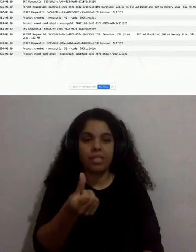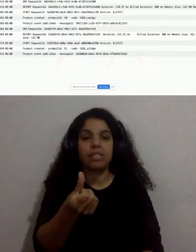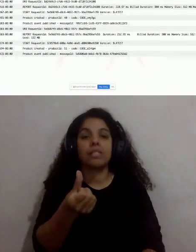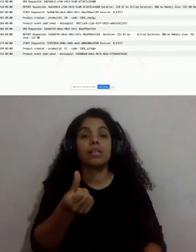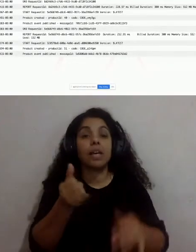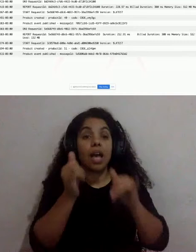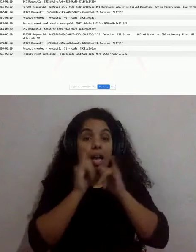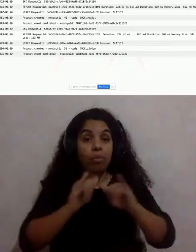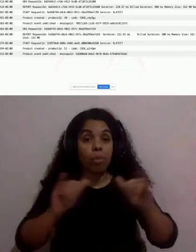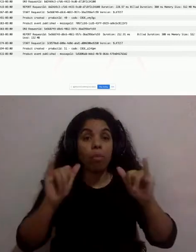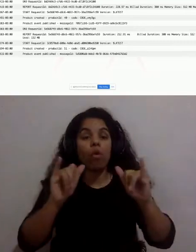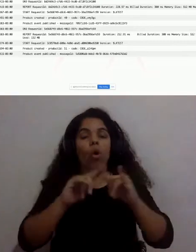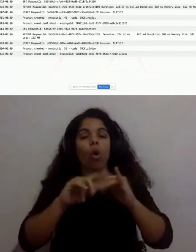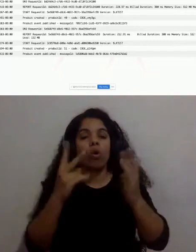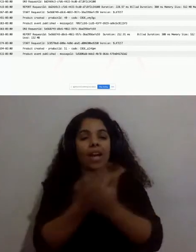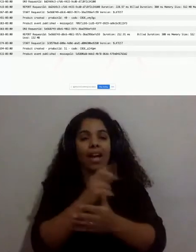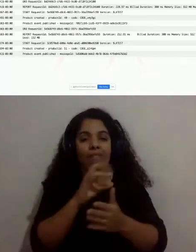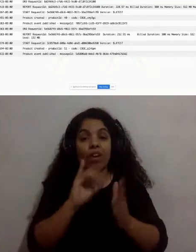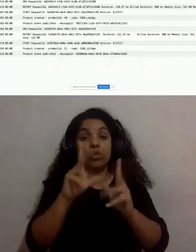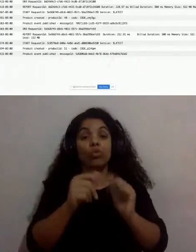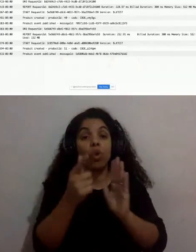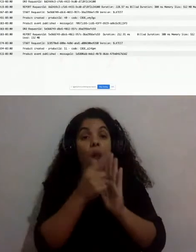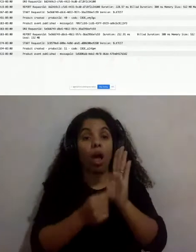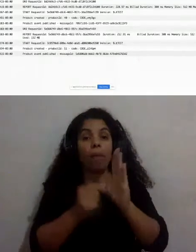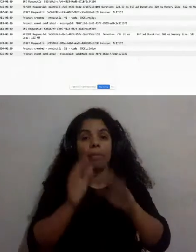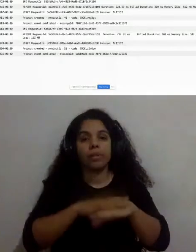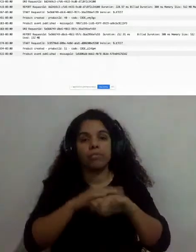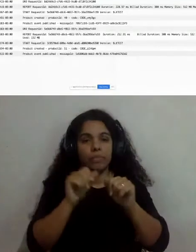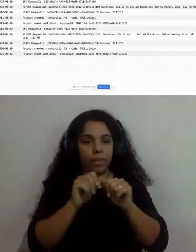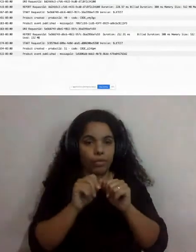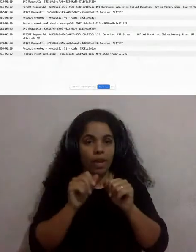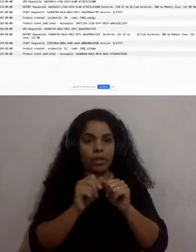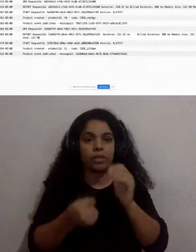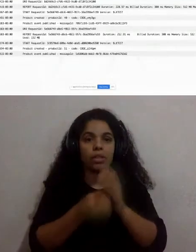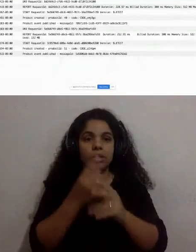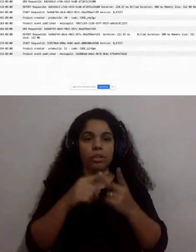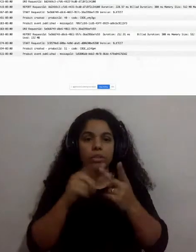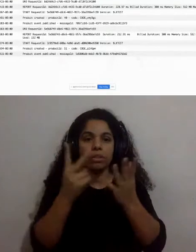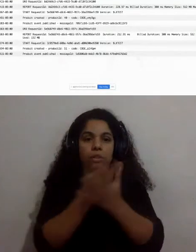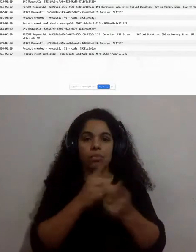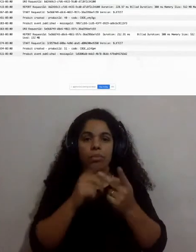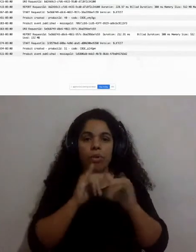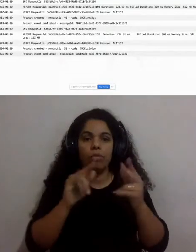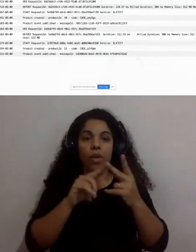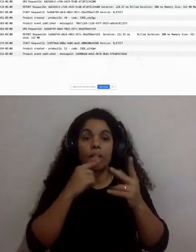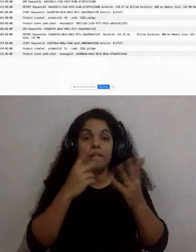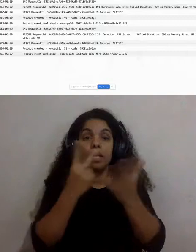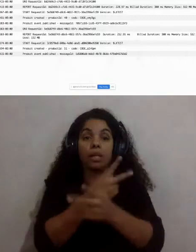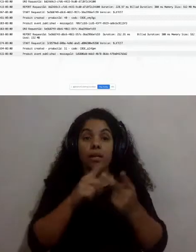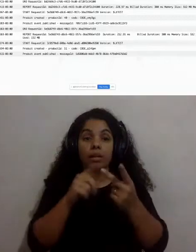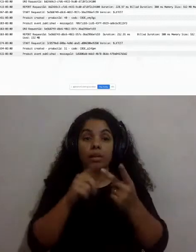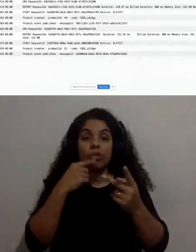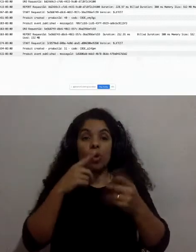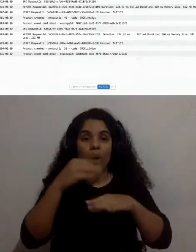o evento, isso tudo foi o Lambda que fez, tá, gente? Ele publicou o evento, ele me passou uma